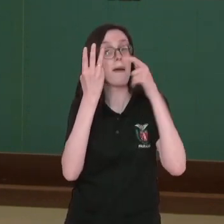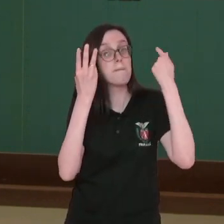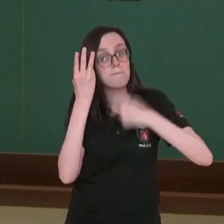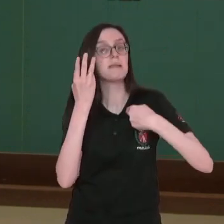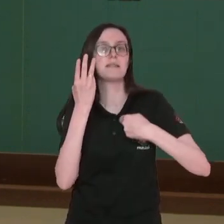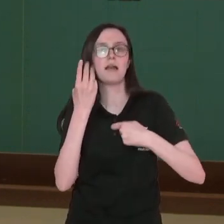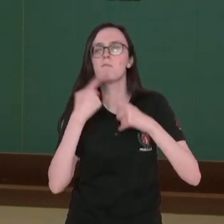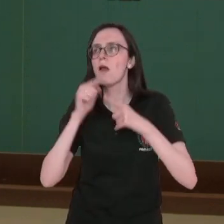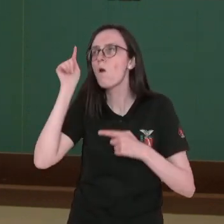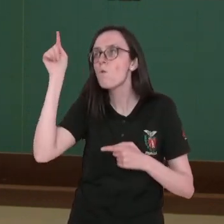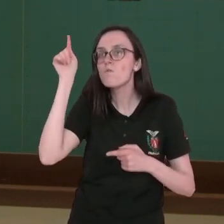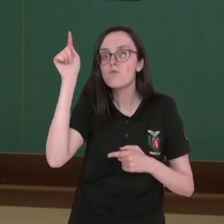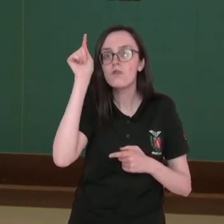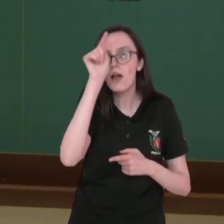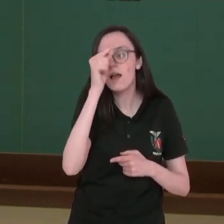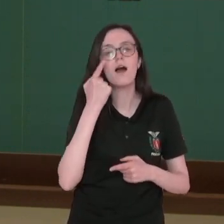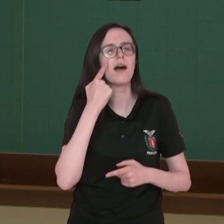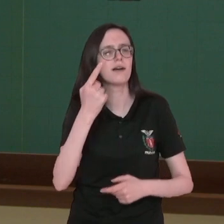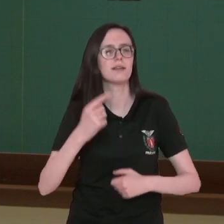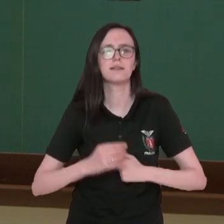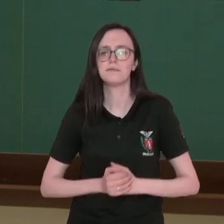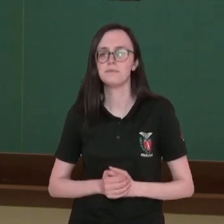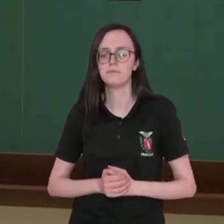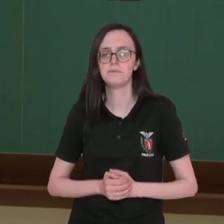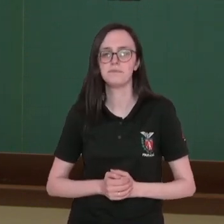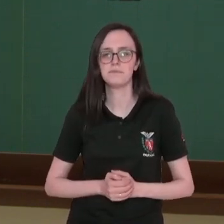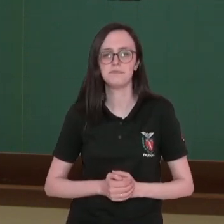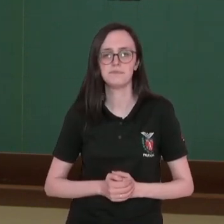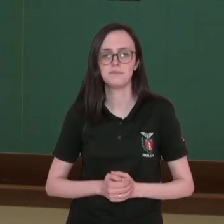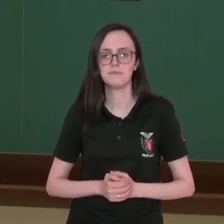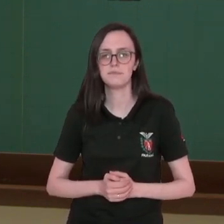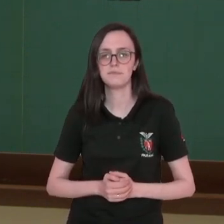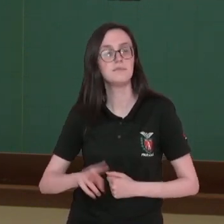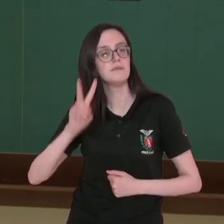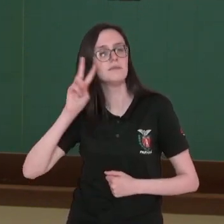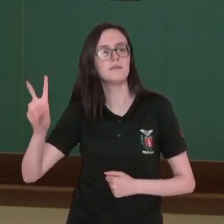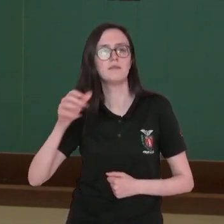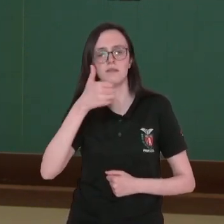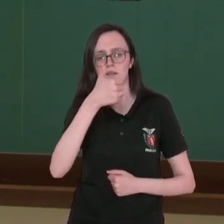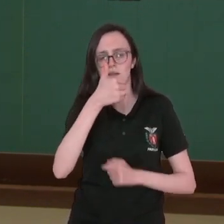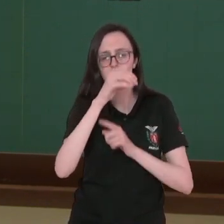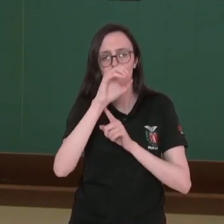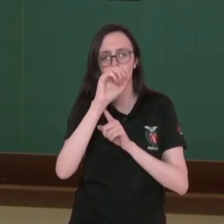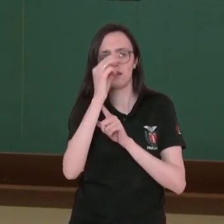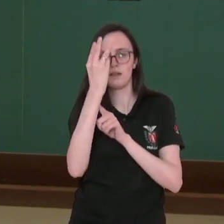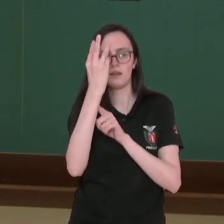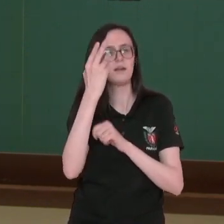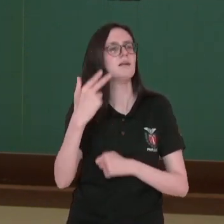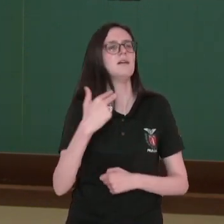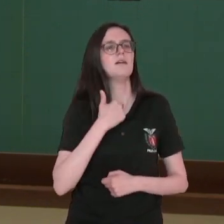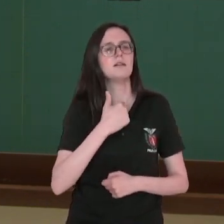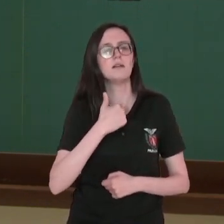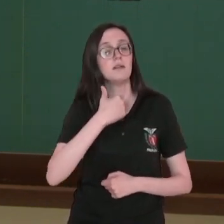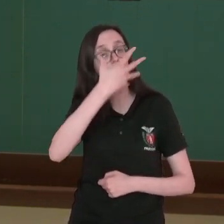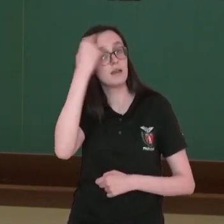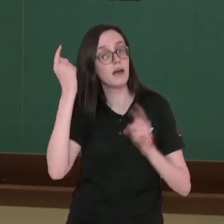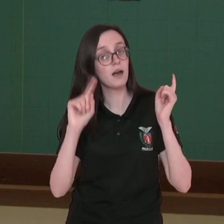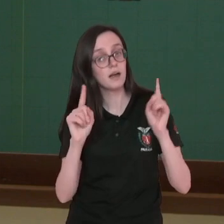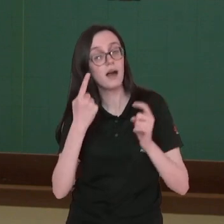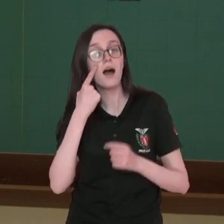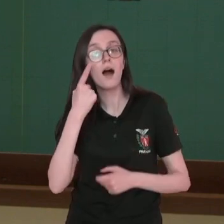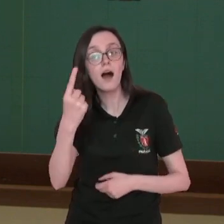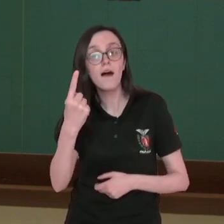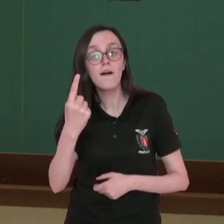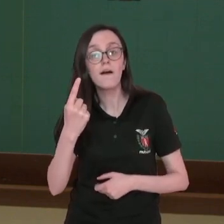Não esqueça. Então, a ordem de grandeza desse cara é 10 na terceira. Pessoal, não esqueça. Então, a